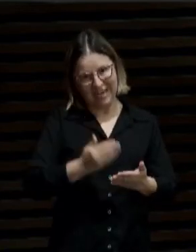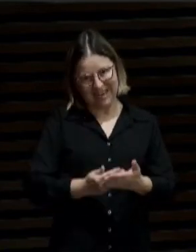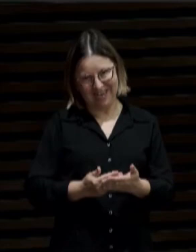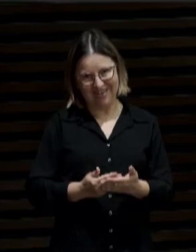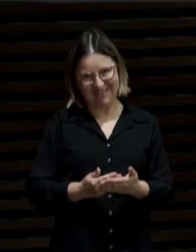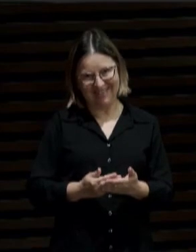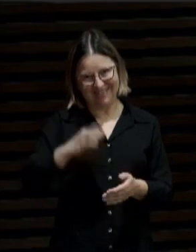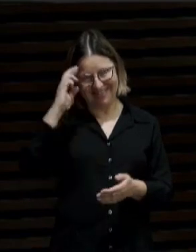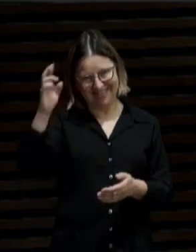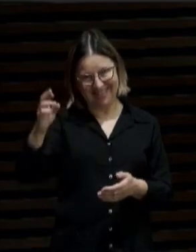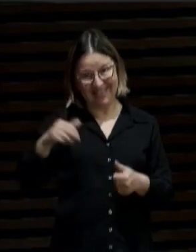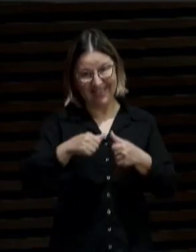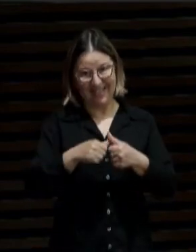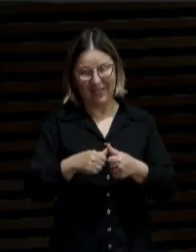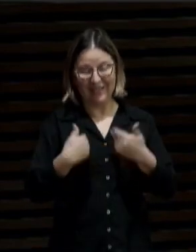justiça.